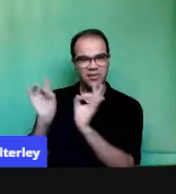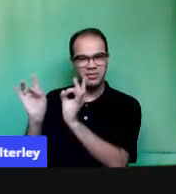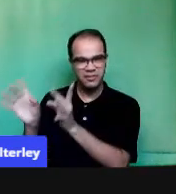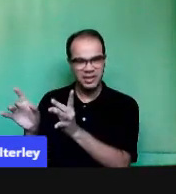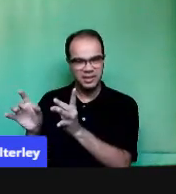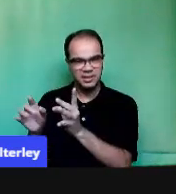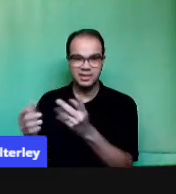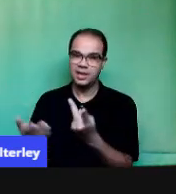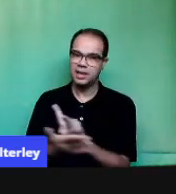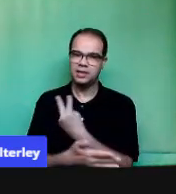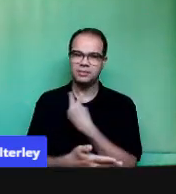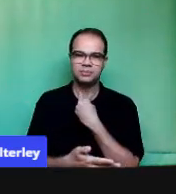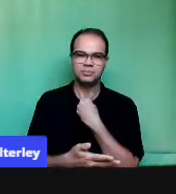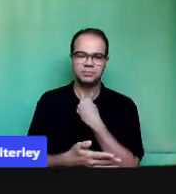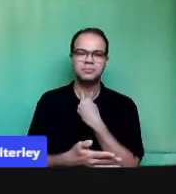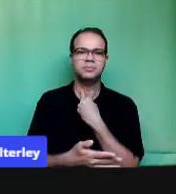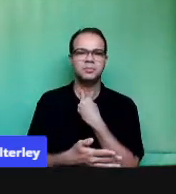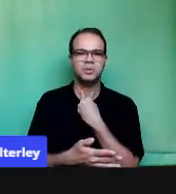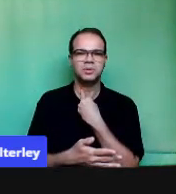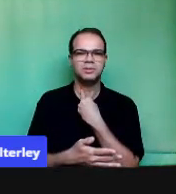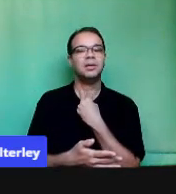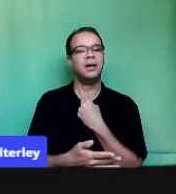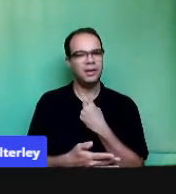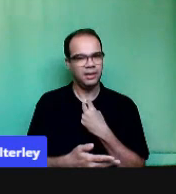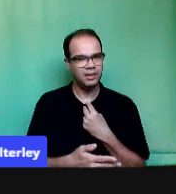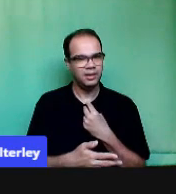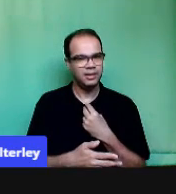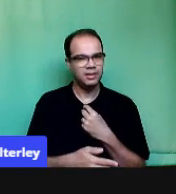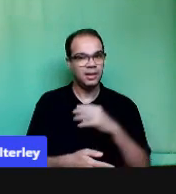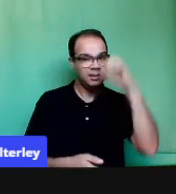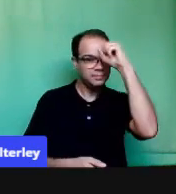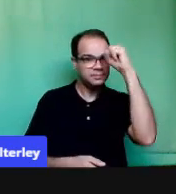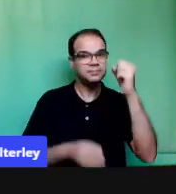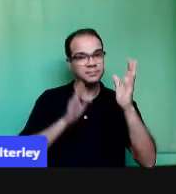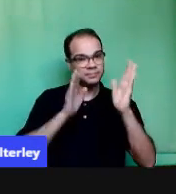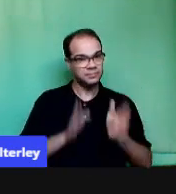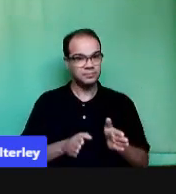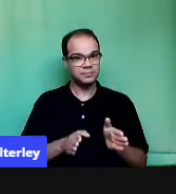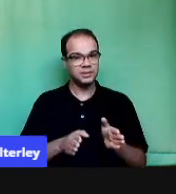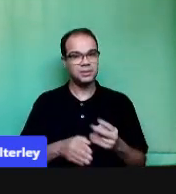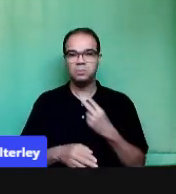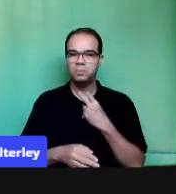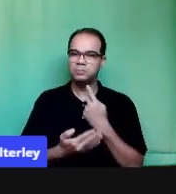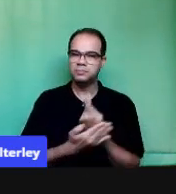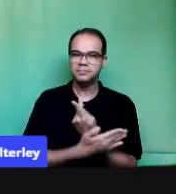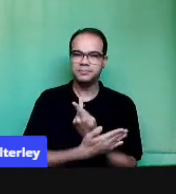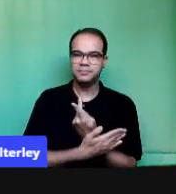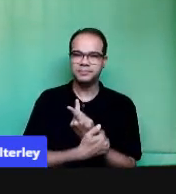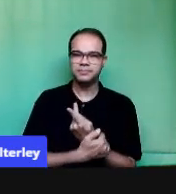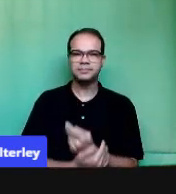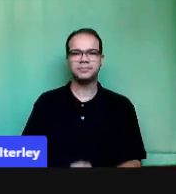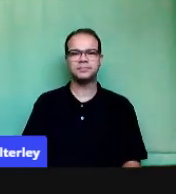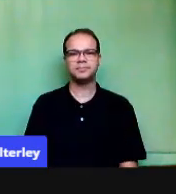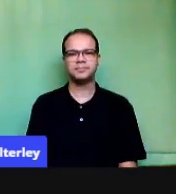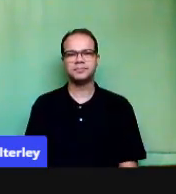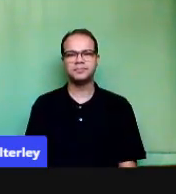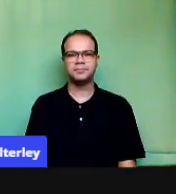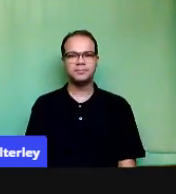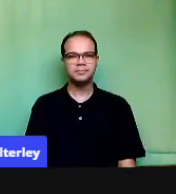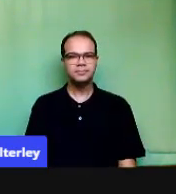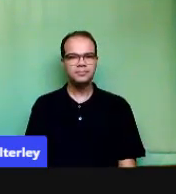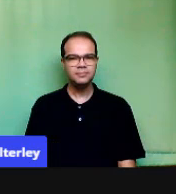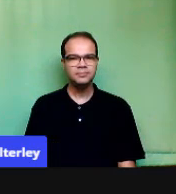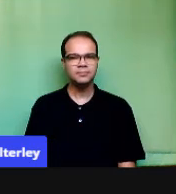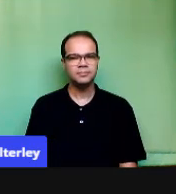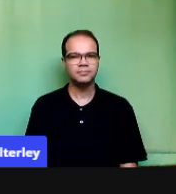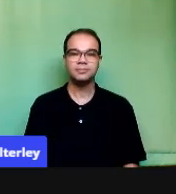conjunta. Próximo, por favor. Nesse contexto, gente, a visão de saúde pública hoje se agrega ao